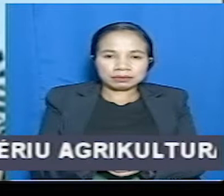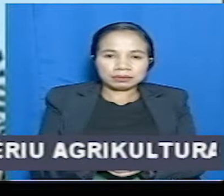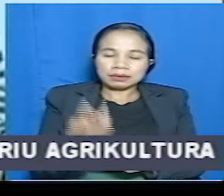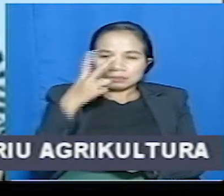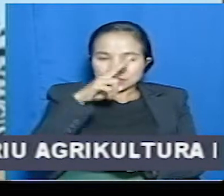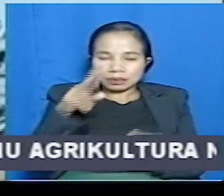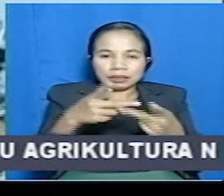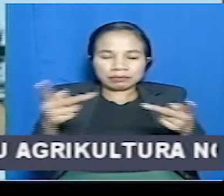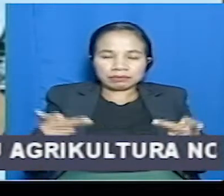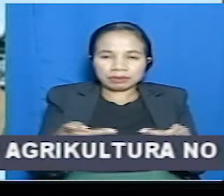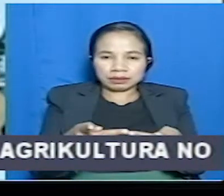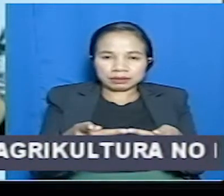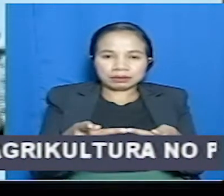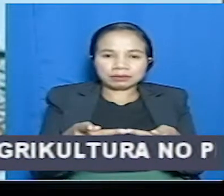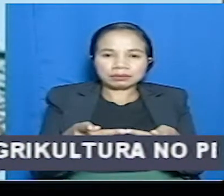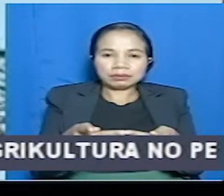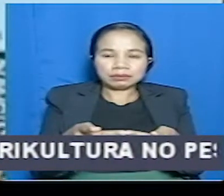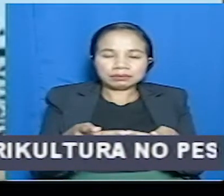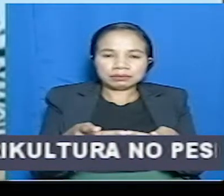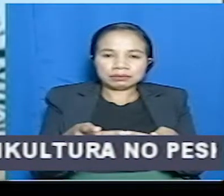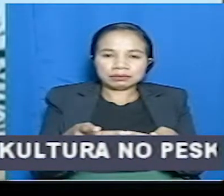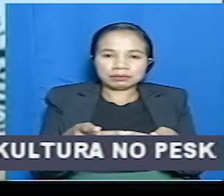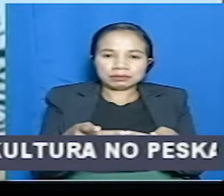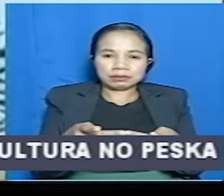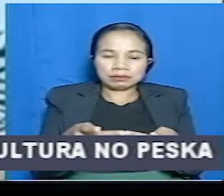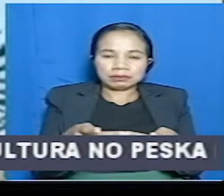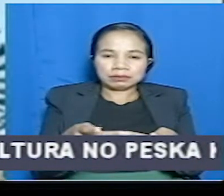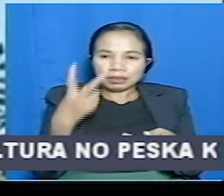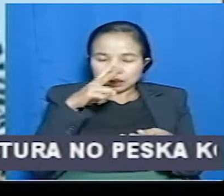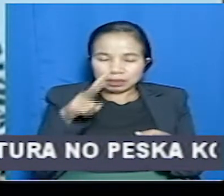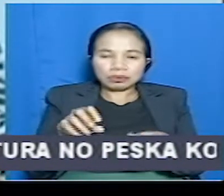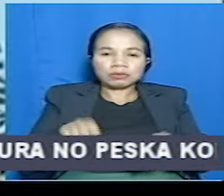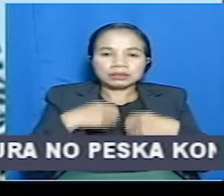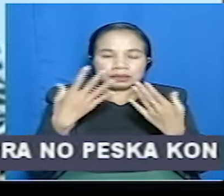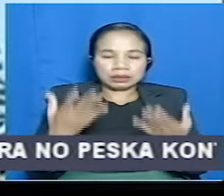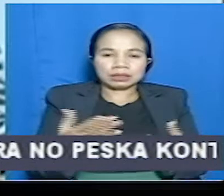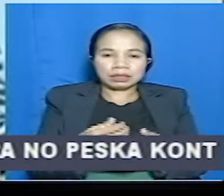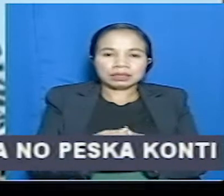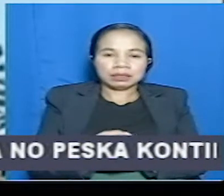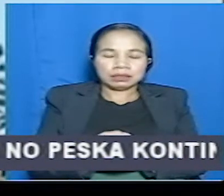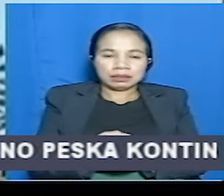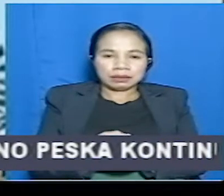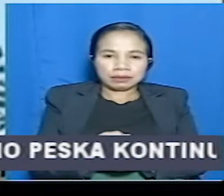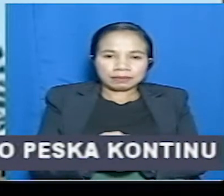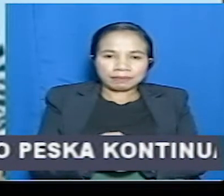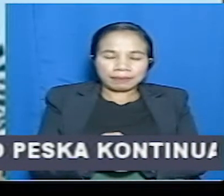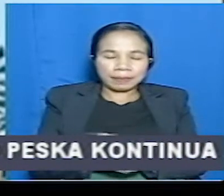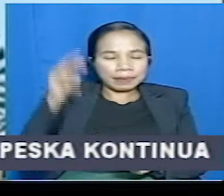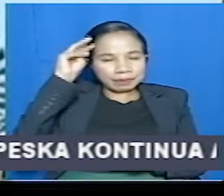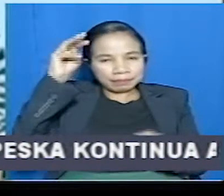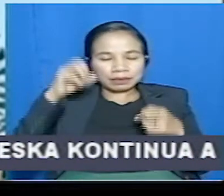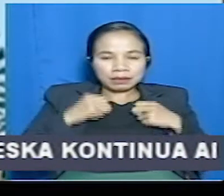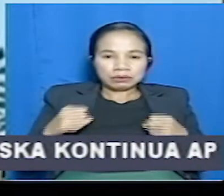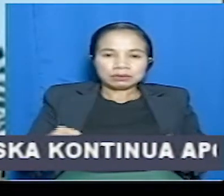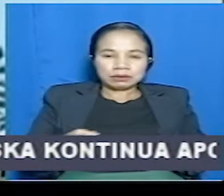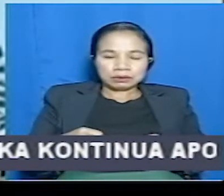está fazendo, se a sublinha, cada exame de hospital de Valadares, ou o Ministério da Saúde, já